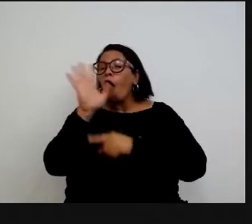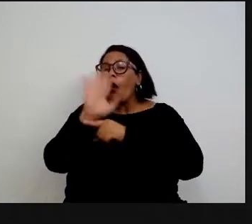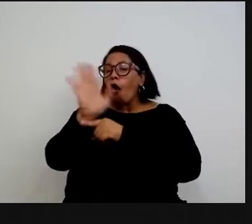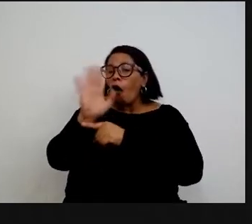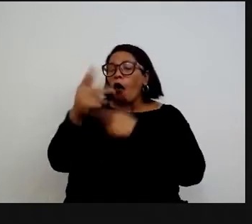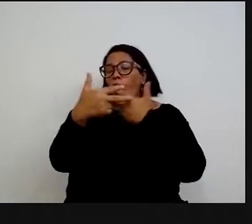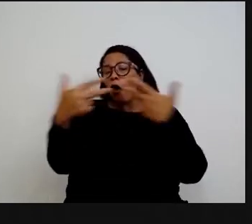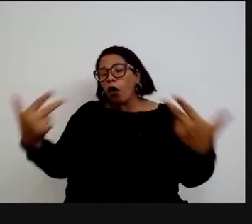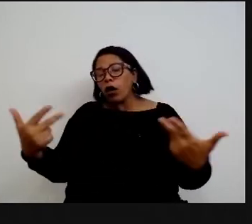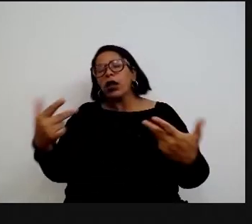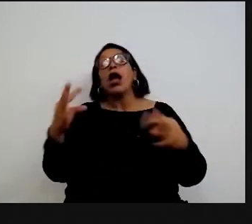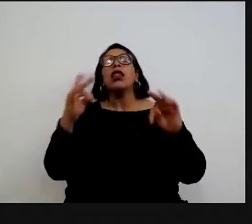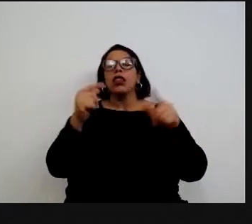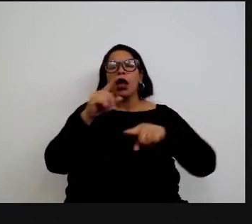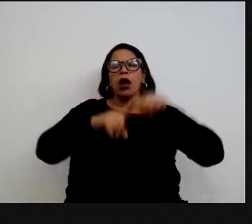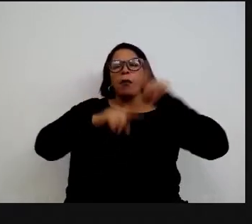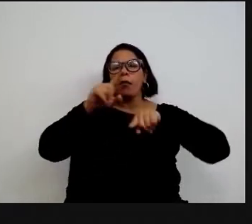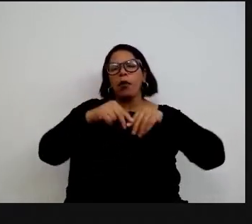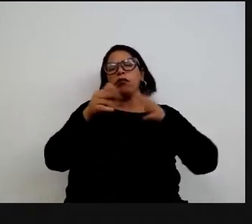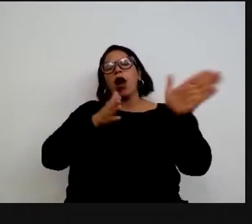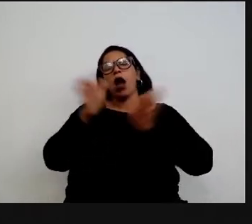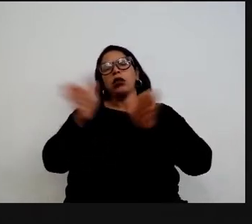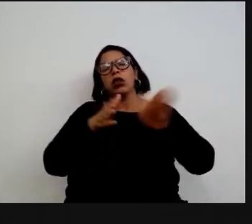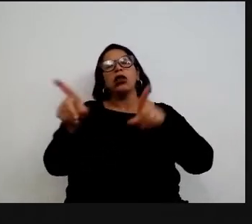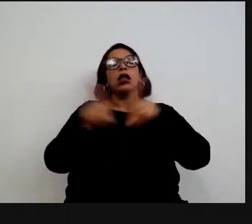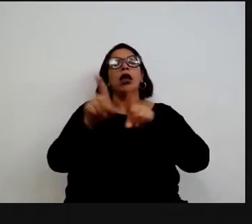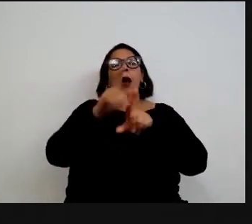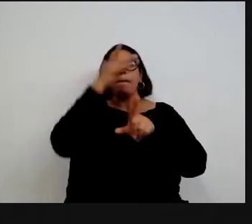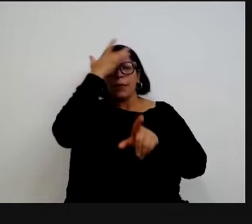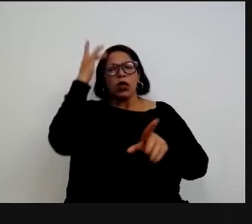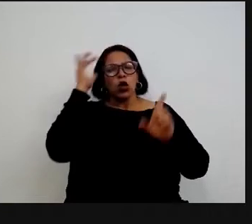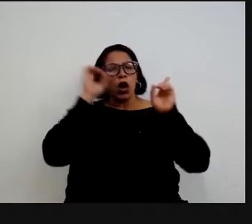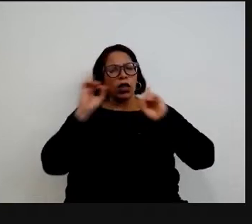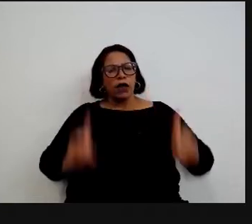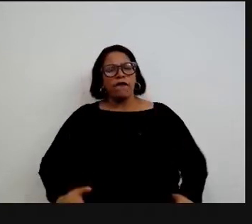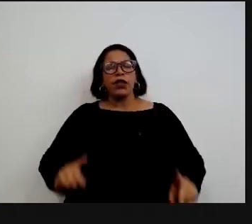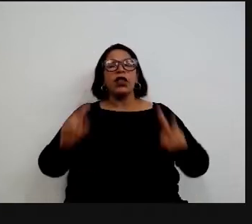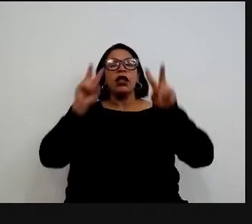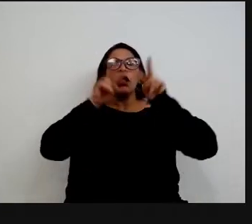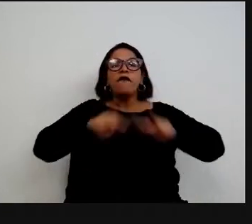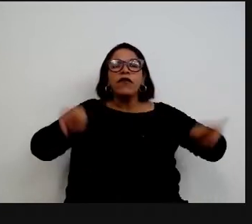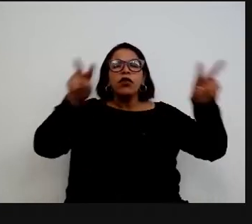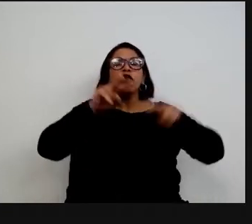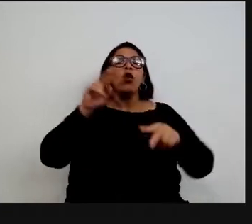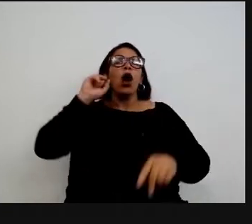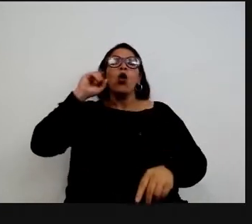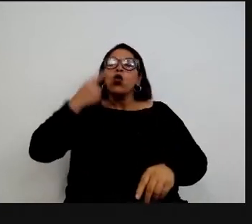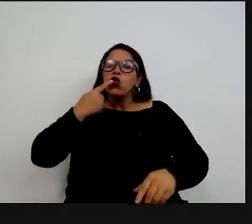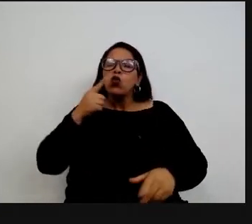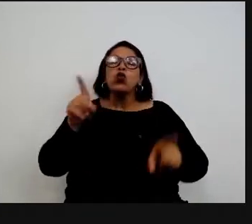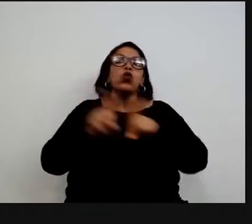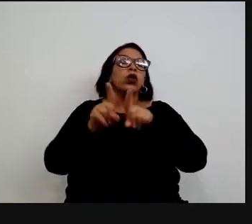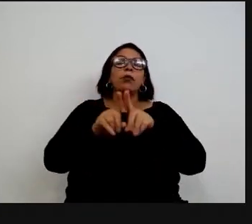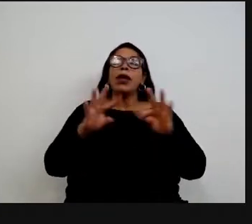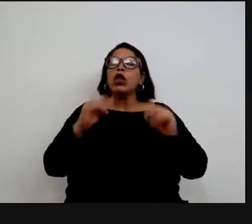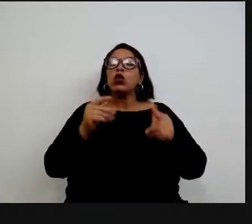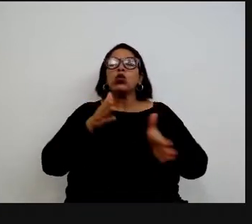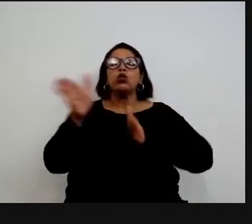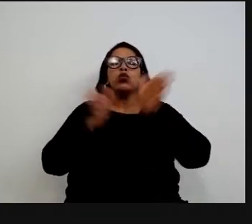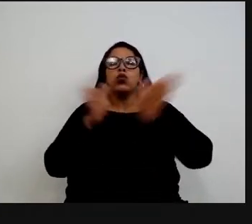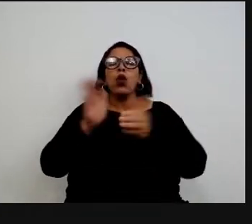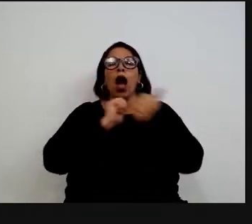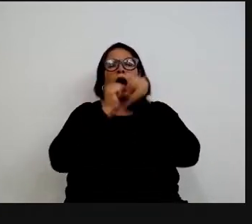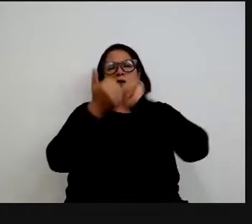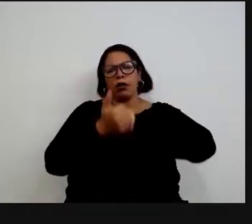E aí a gente também traz todos os recursos de acessibilidade para quem tem deficiência visual, para quem tem deficiência auditiva, então tudo tem que estar